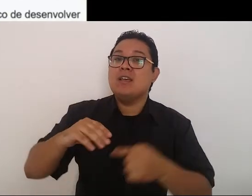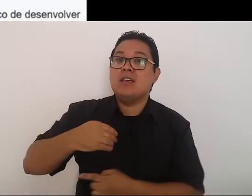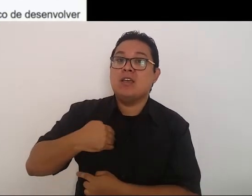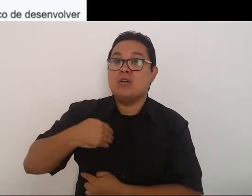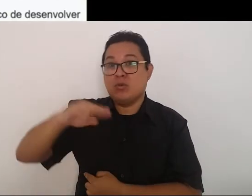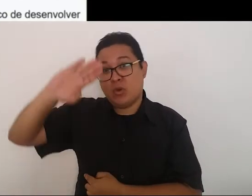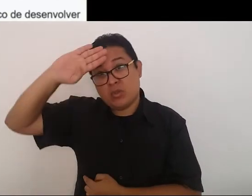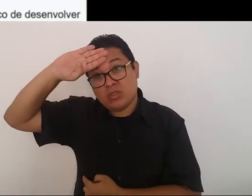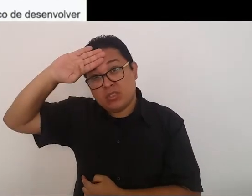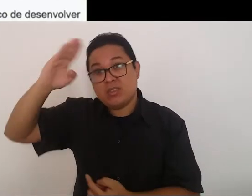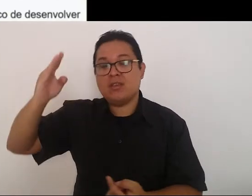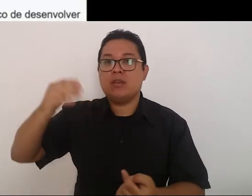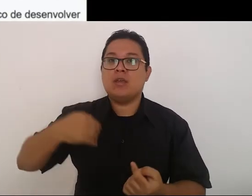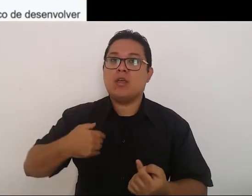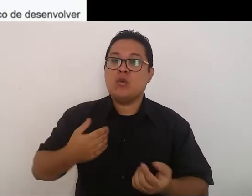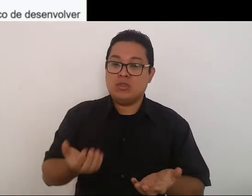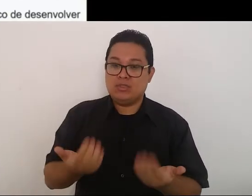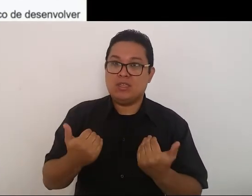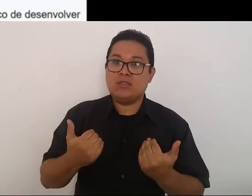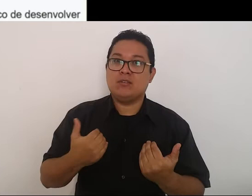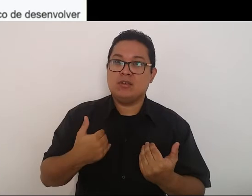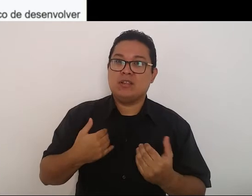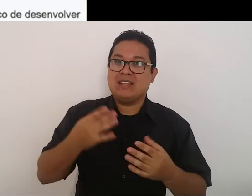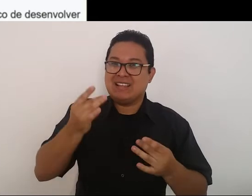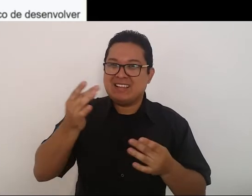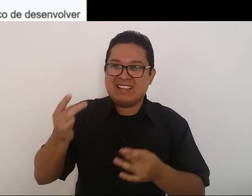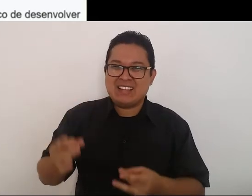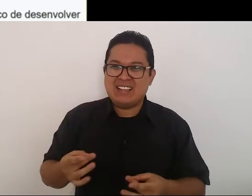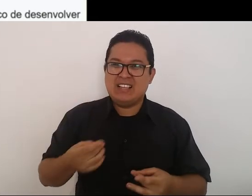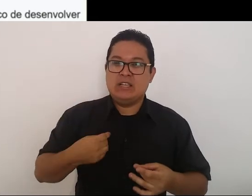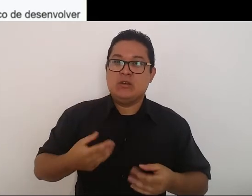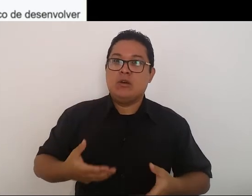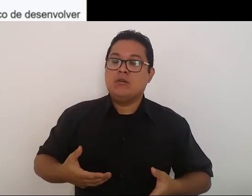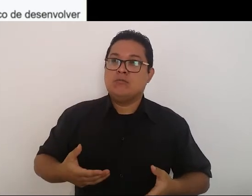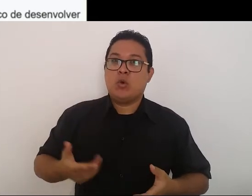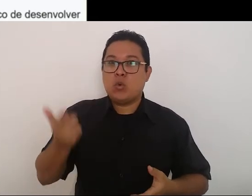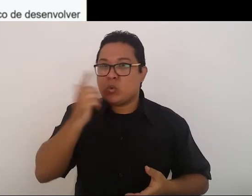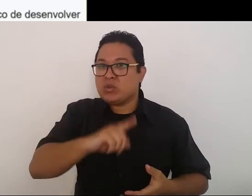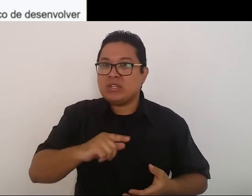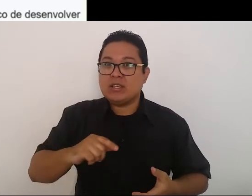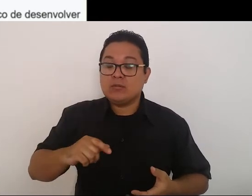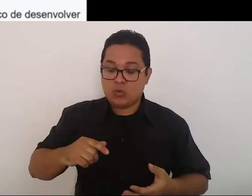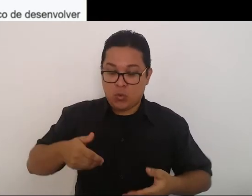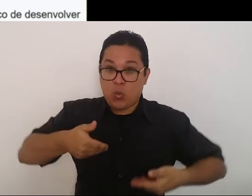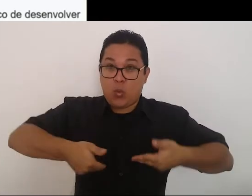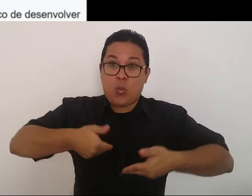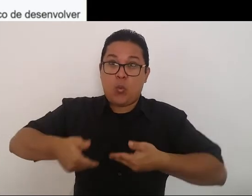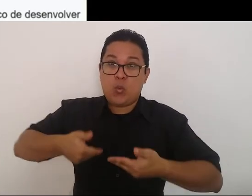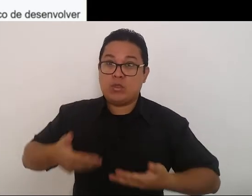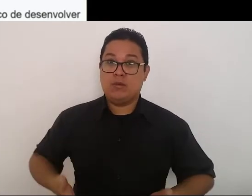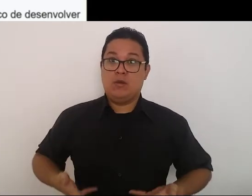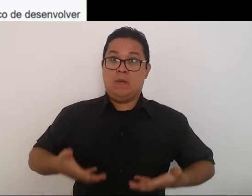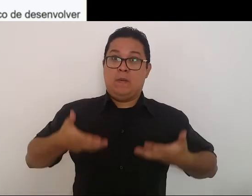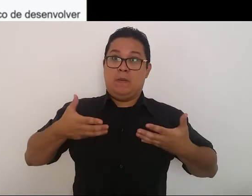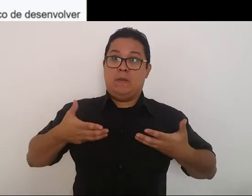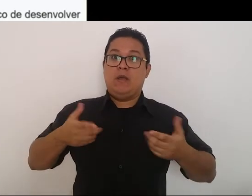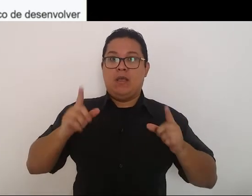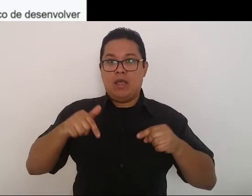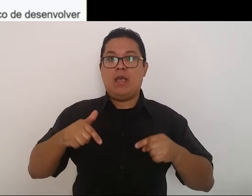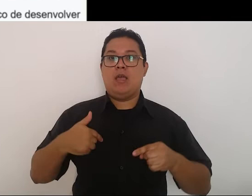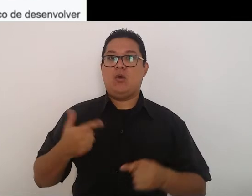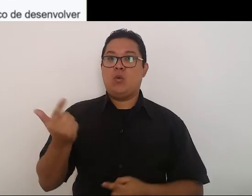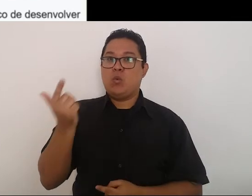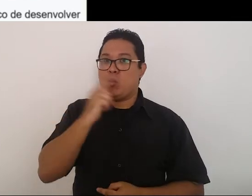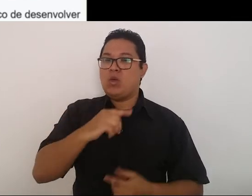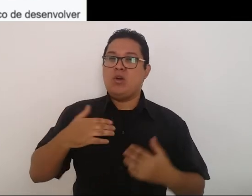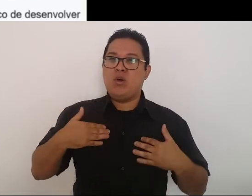uma questão para diminuir a irritação da mucosa, lá, pseudofedrina, um negócio assim, não lembro o nome, tá? É isso. Vai te